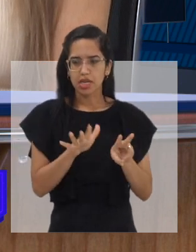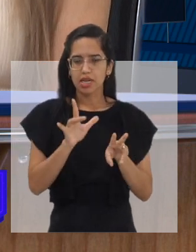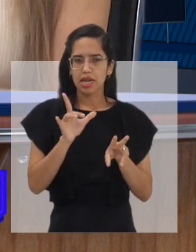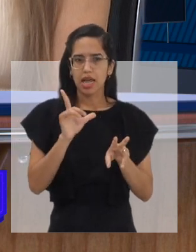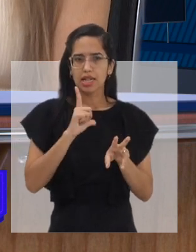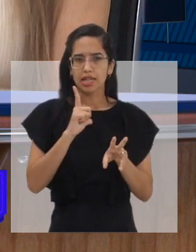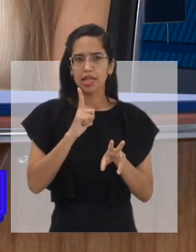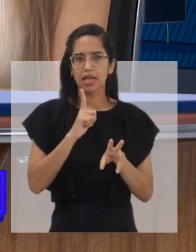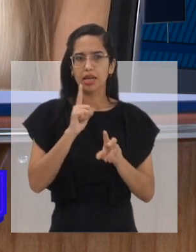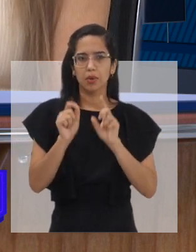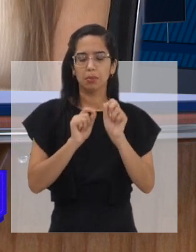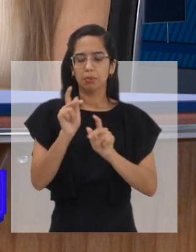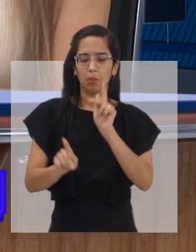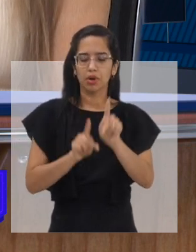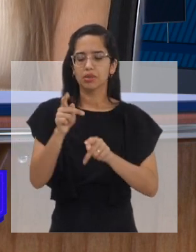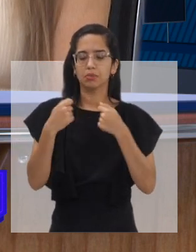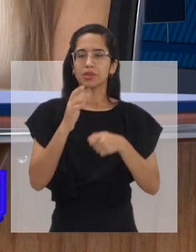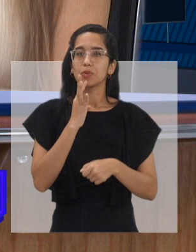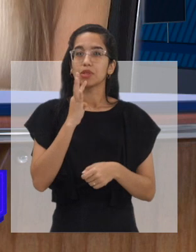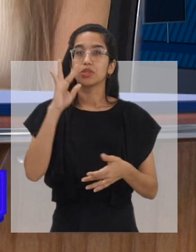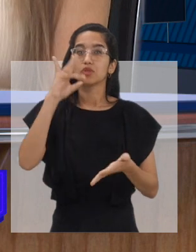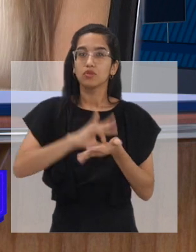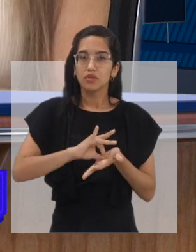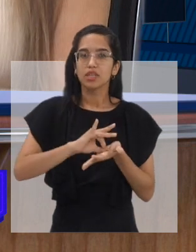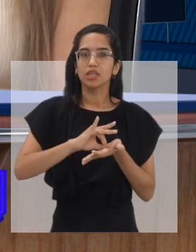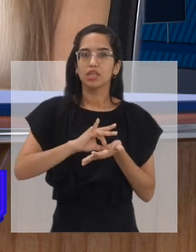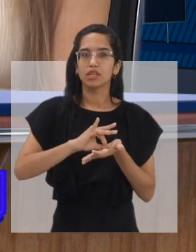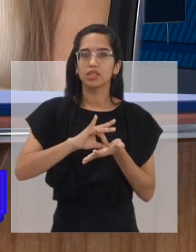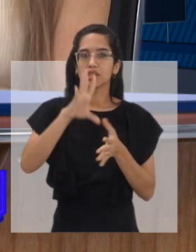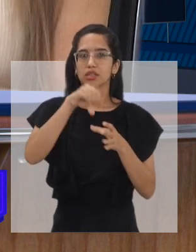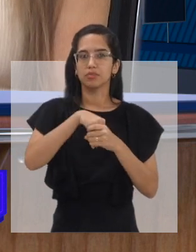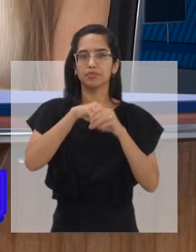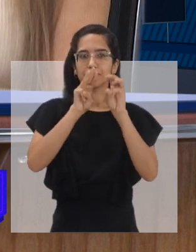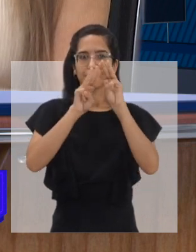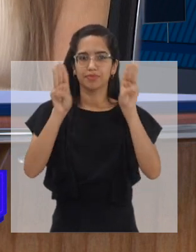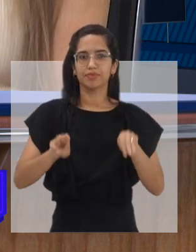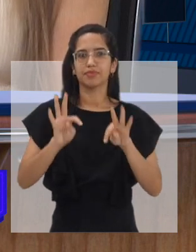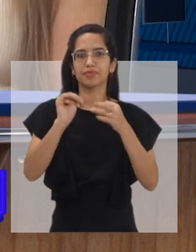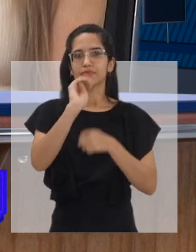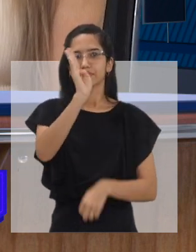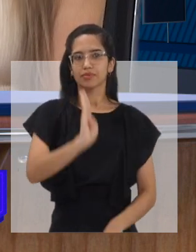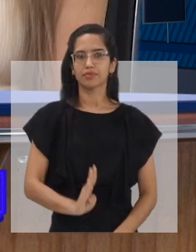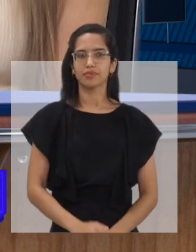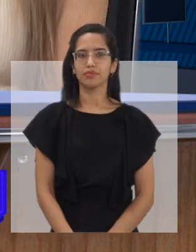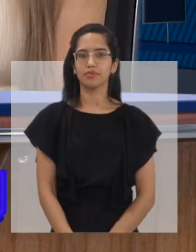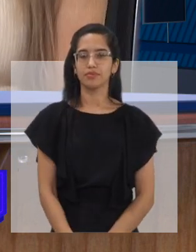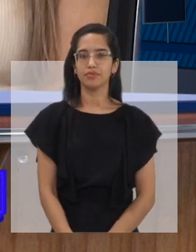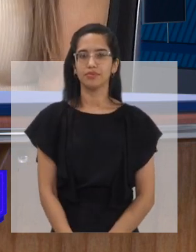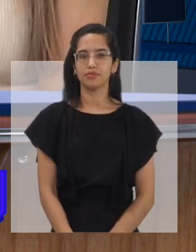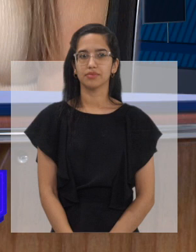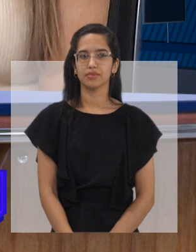o que a população precisa conhecer de fato nesses museus de todo o país? Sim, essa é uma